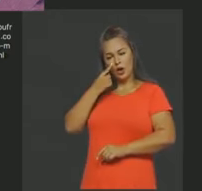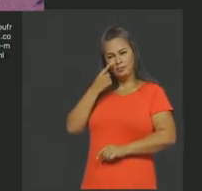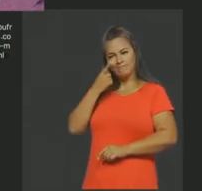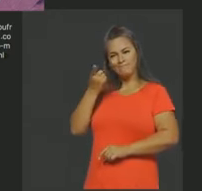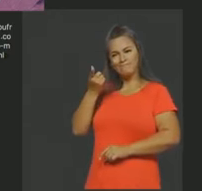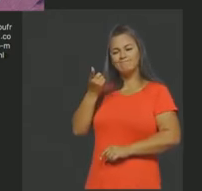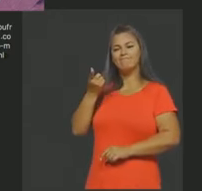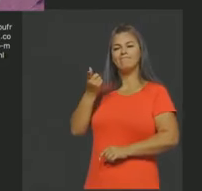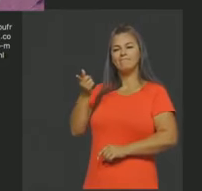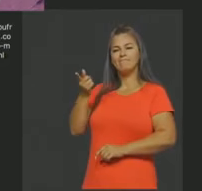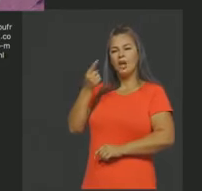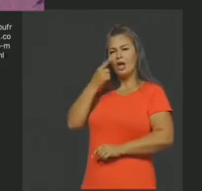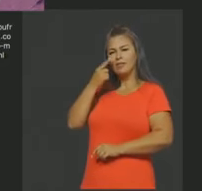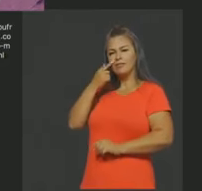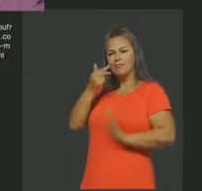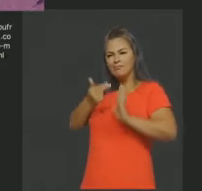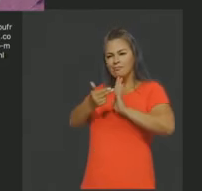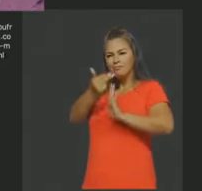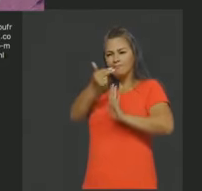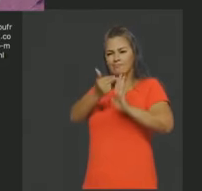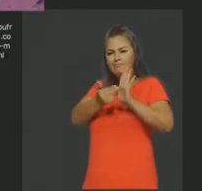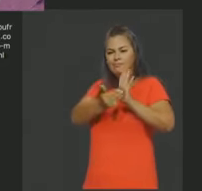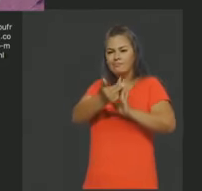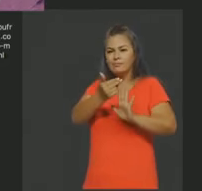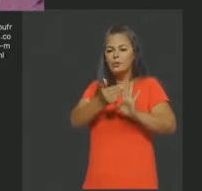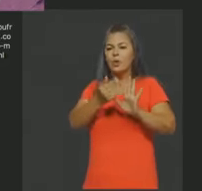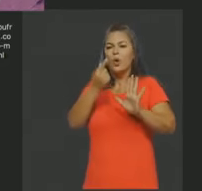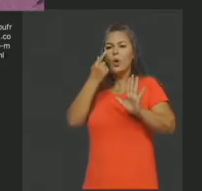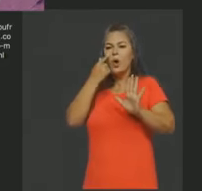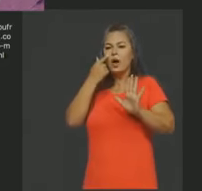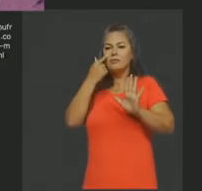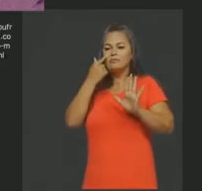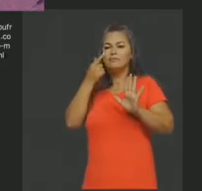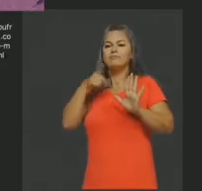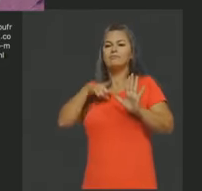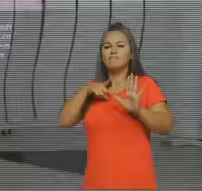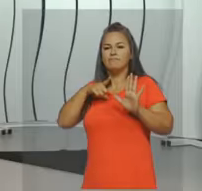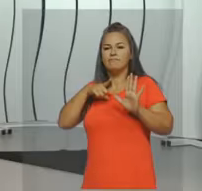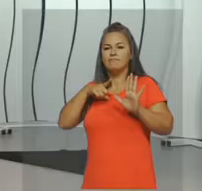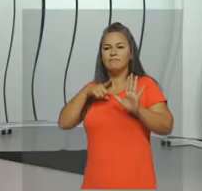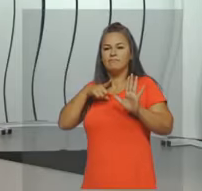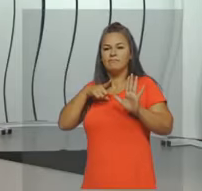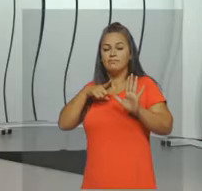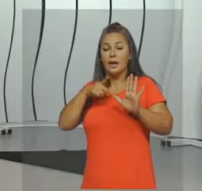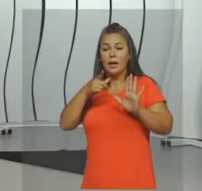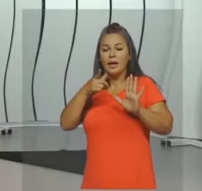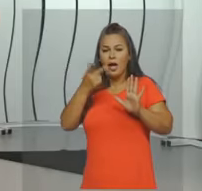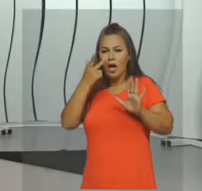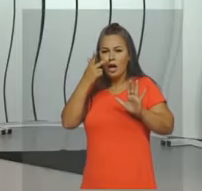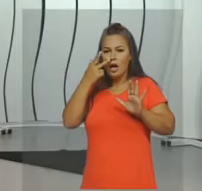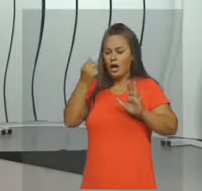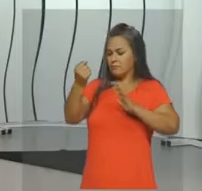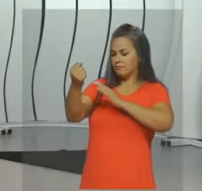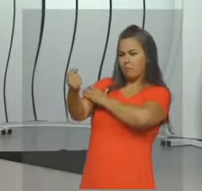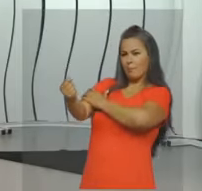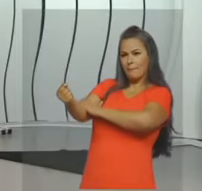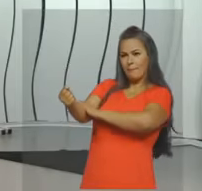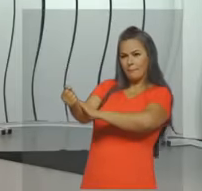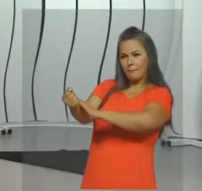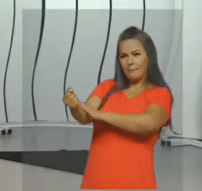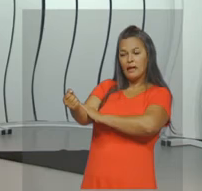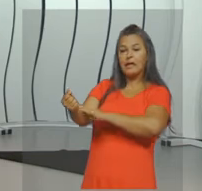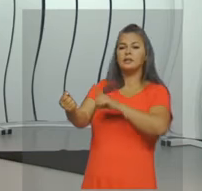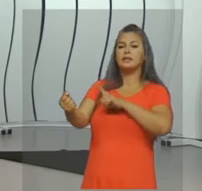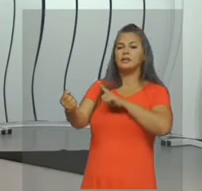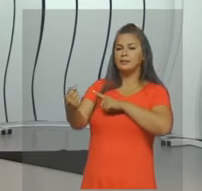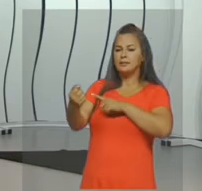fazendo subdivisões? Então, olha só, eu tenho aqui um conjunto de fibras, quando você pega uma carne, né, um músculo de boi, você vê um conjunto de